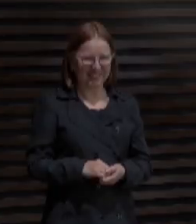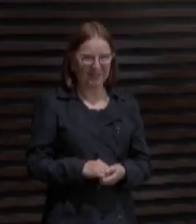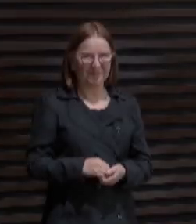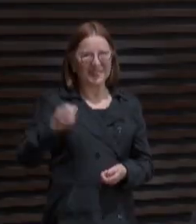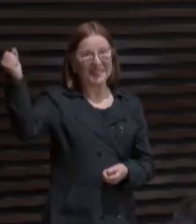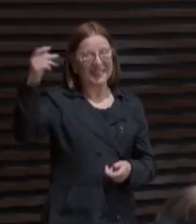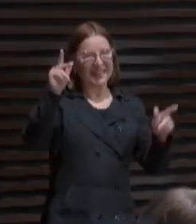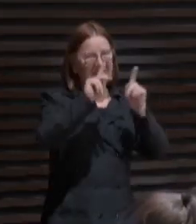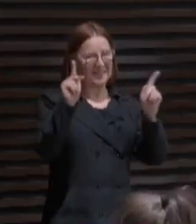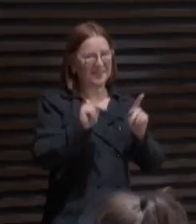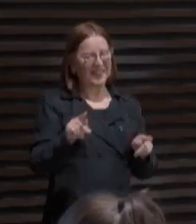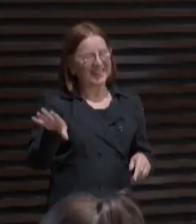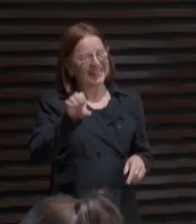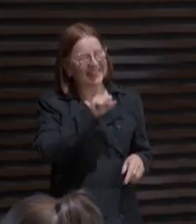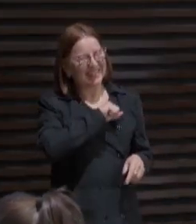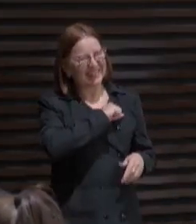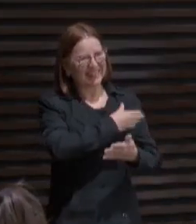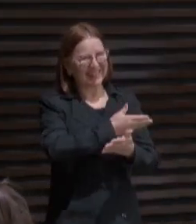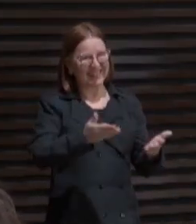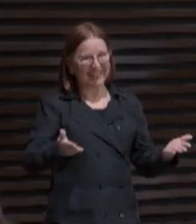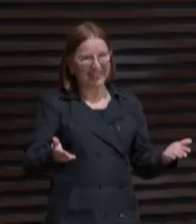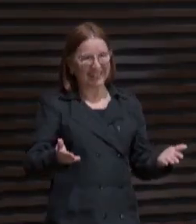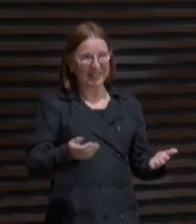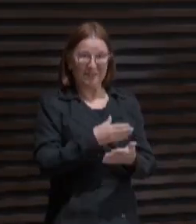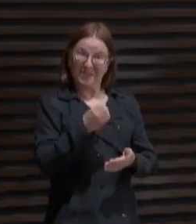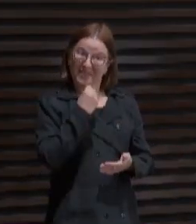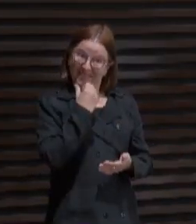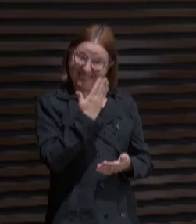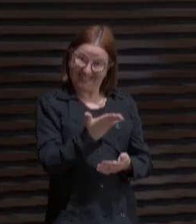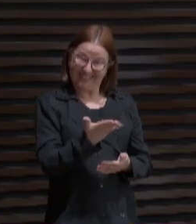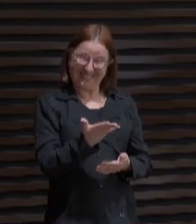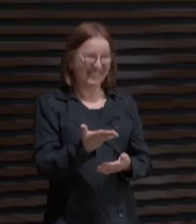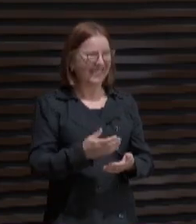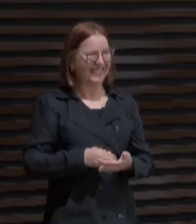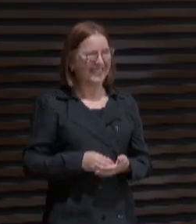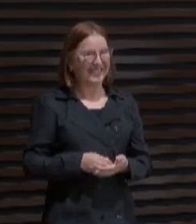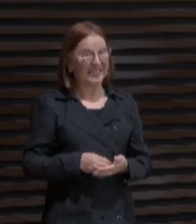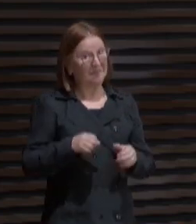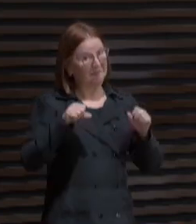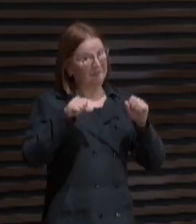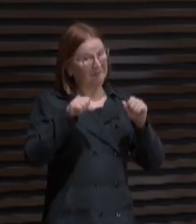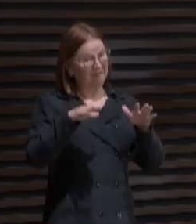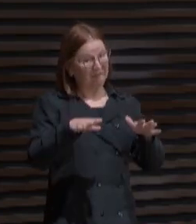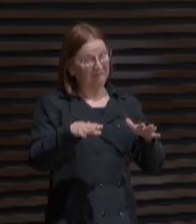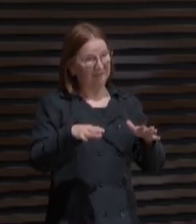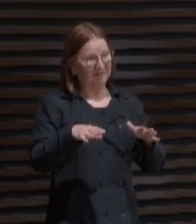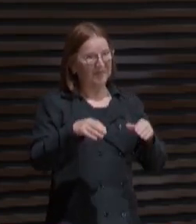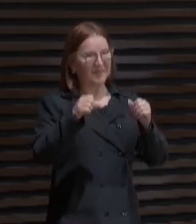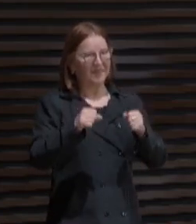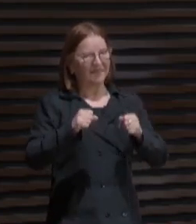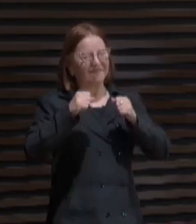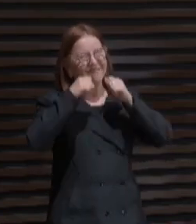Graça e paz, amados. Como é que vocês vão? Tudo bem? Que bênção poder levantar num domingo